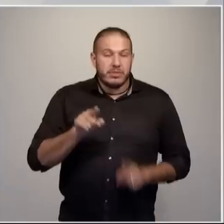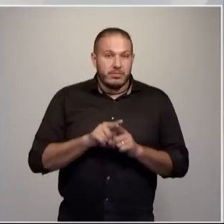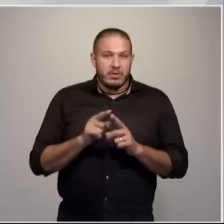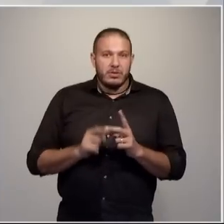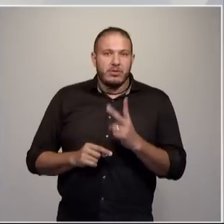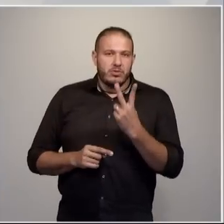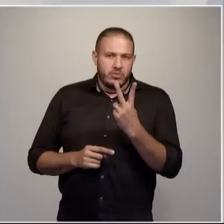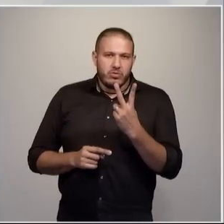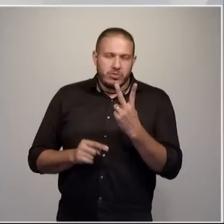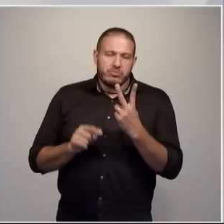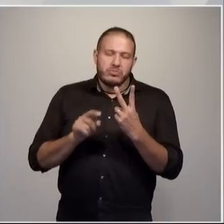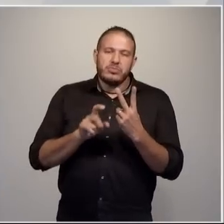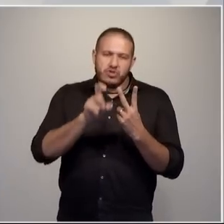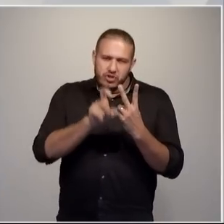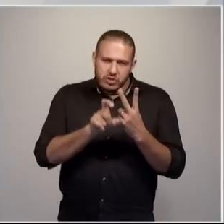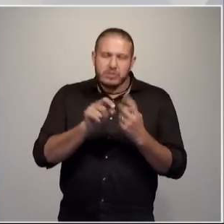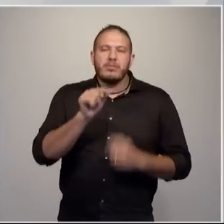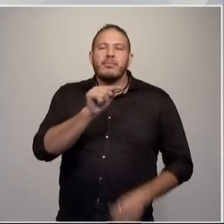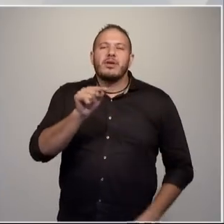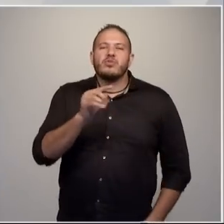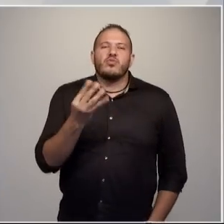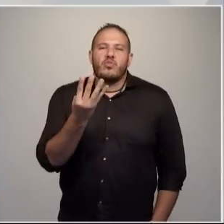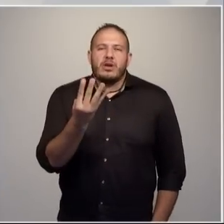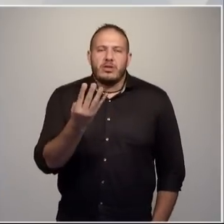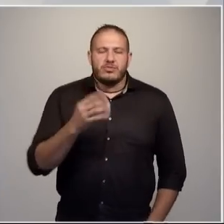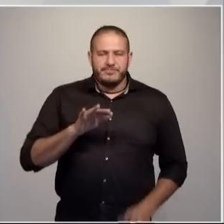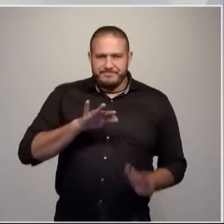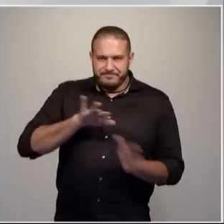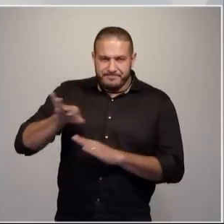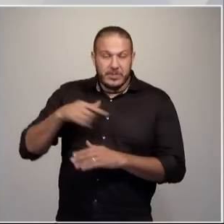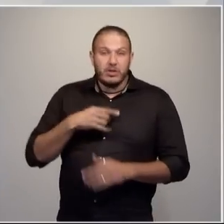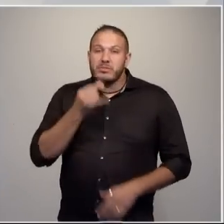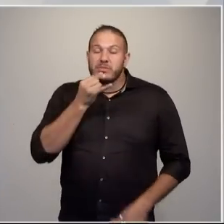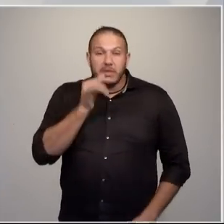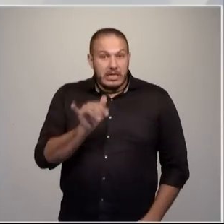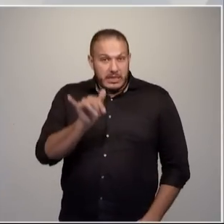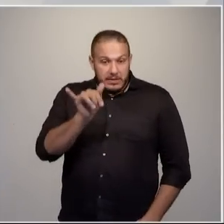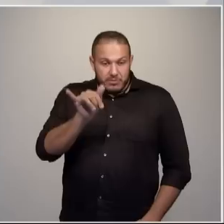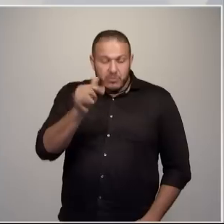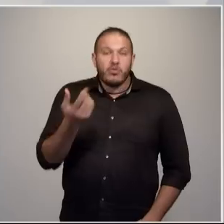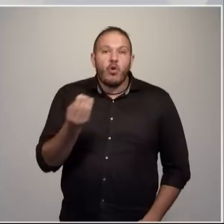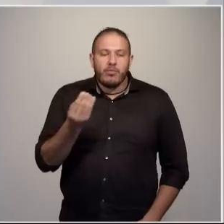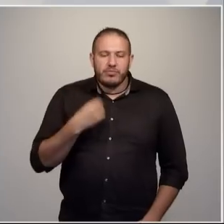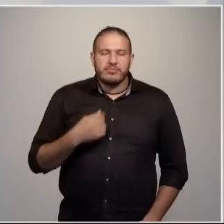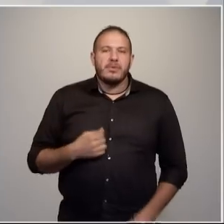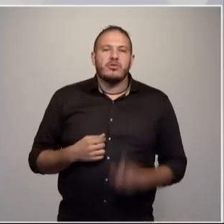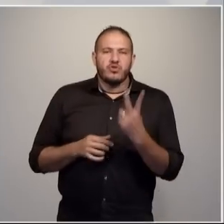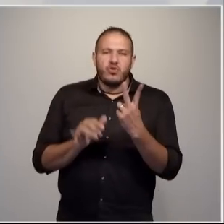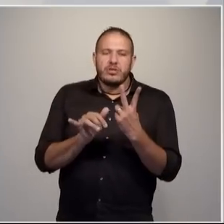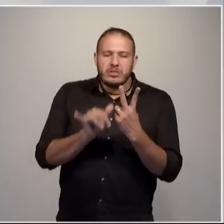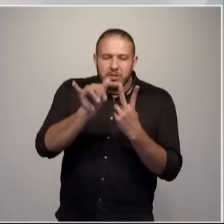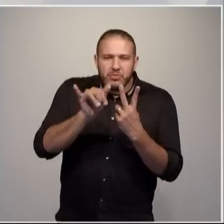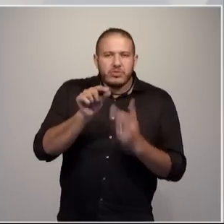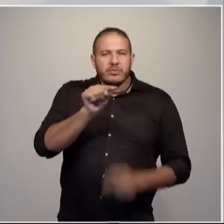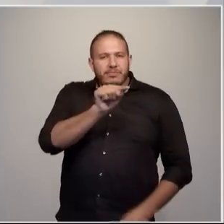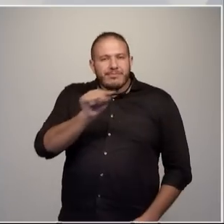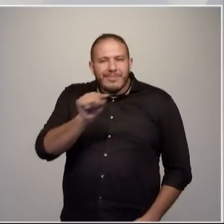aqui menos 4. E quando eu derivo em y, fica 2y e menos